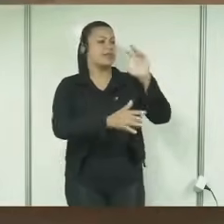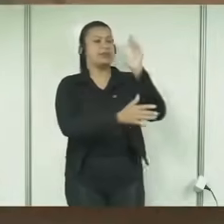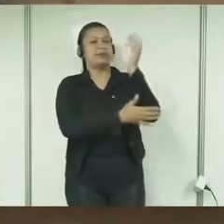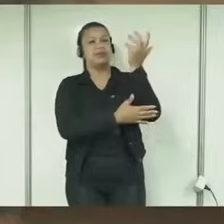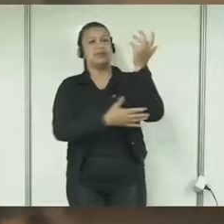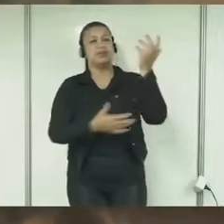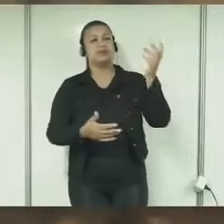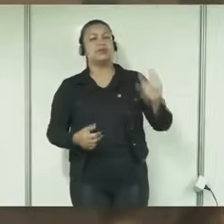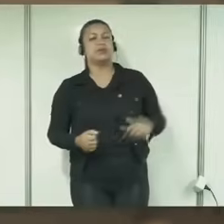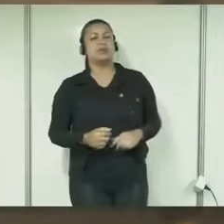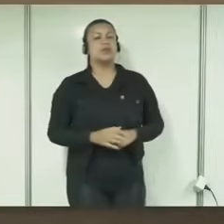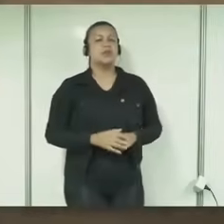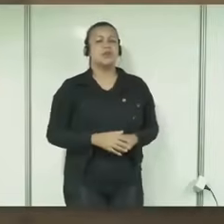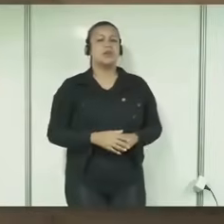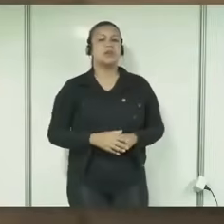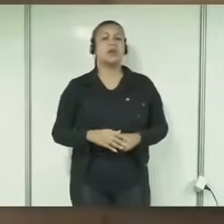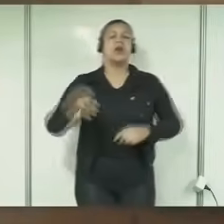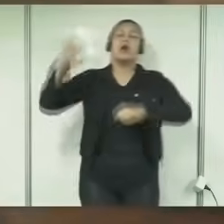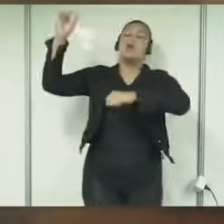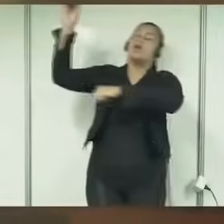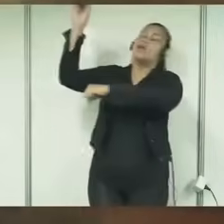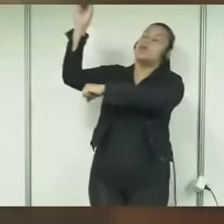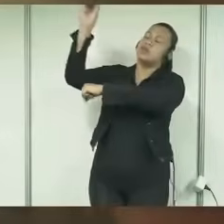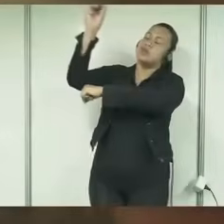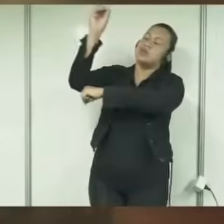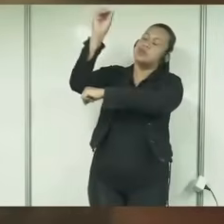O sol se põe,